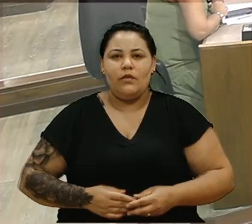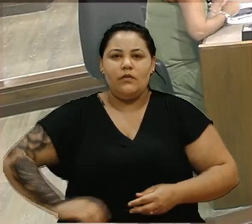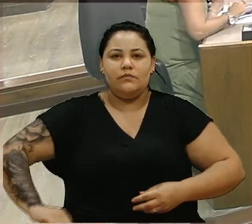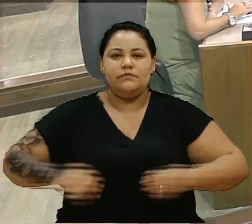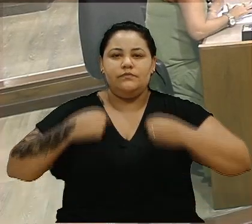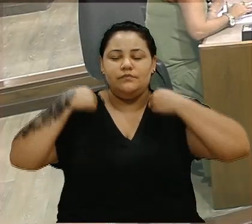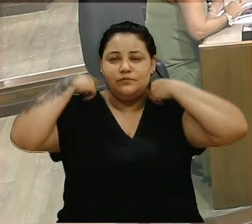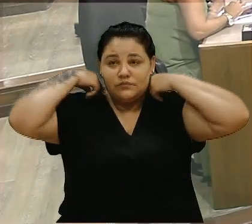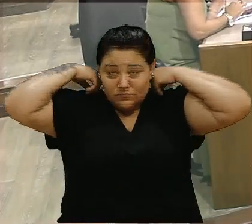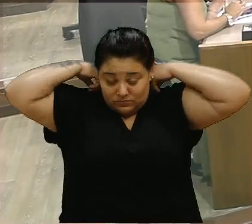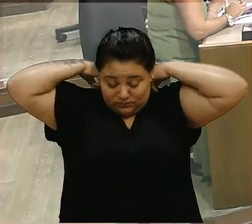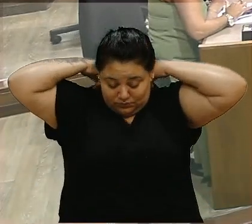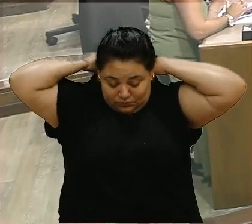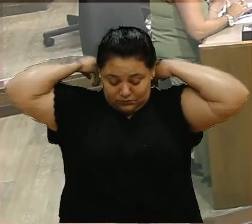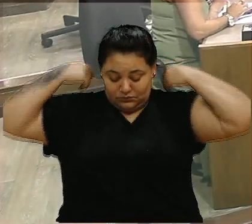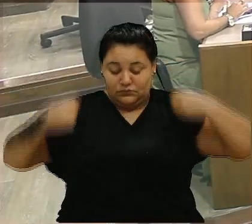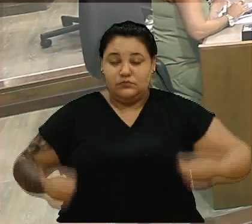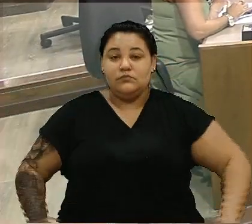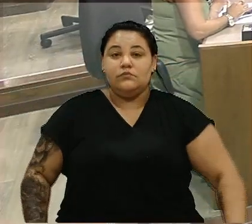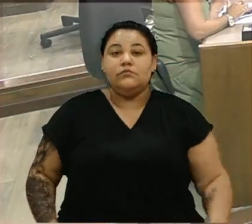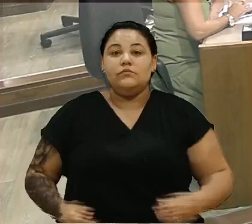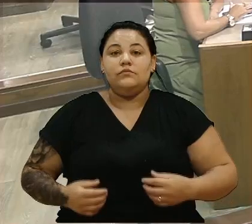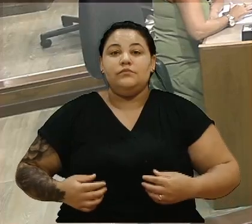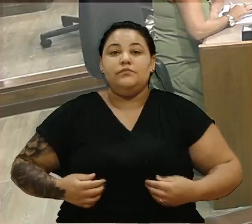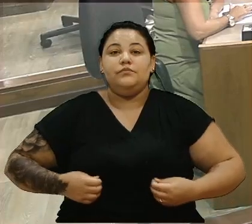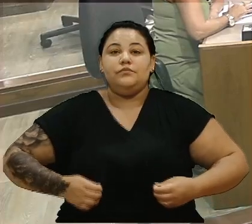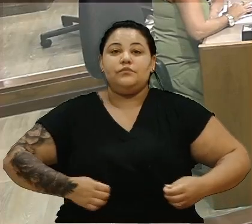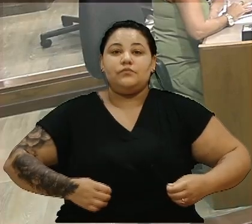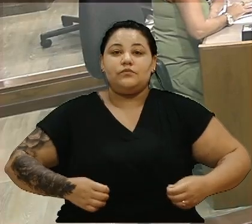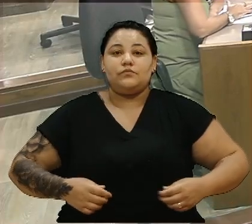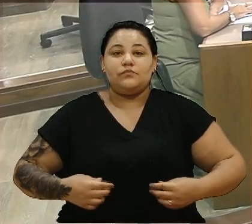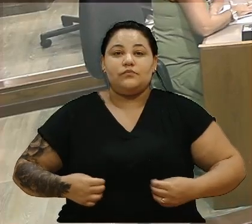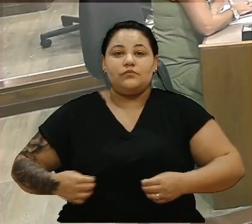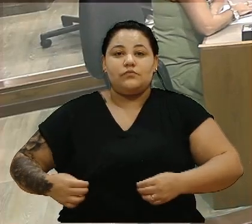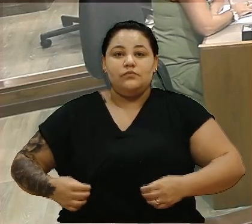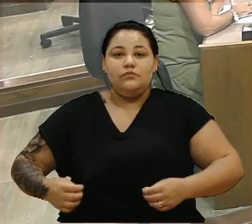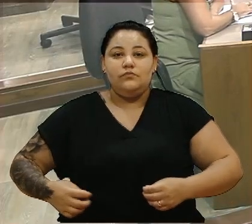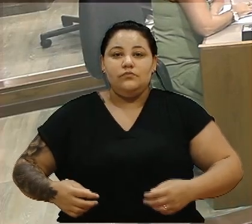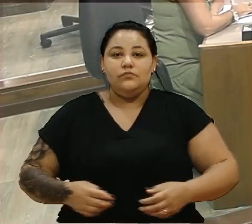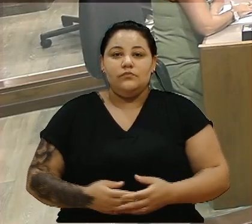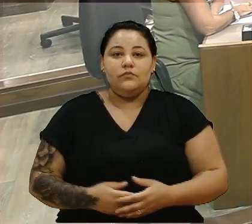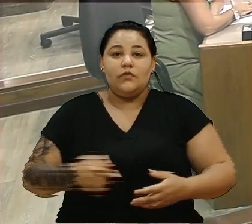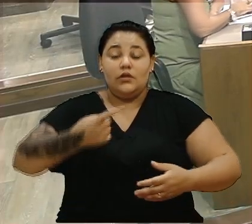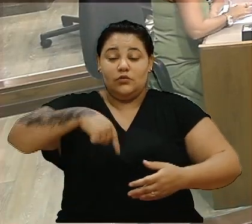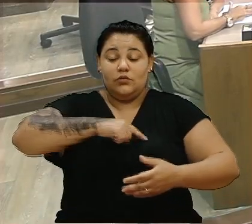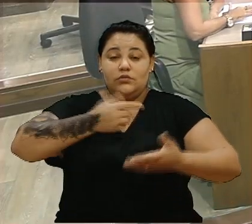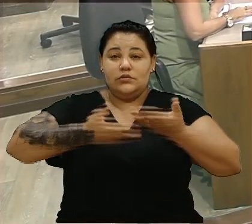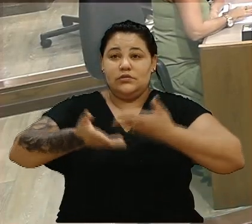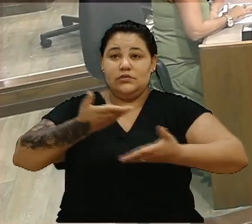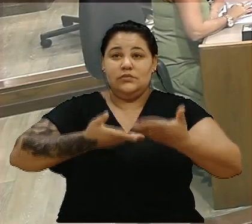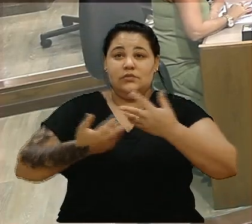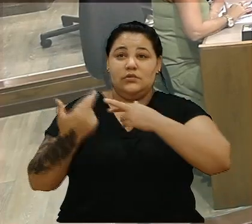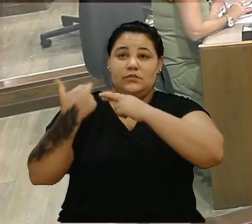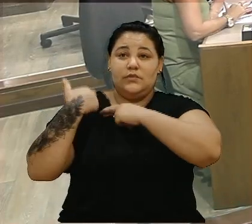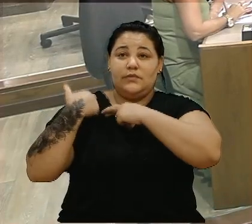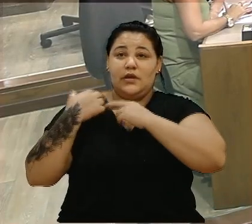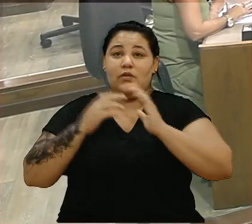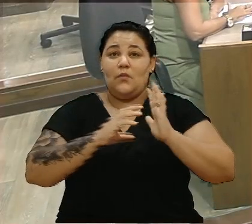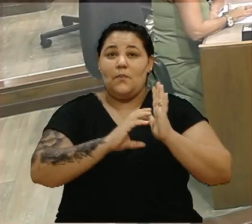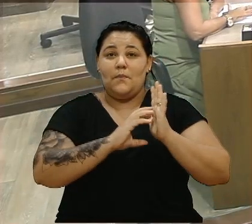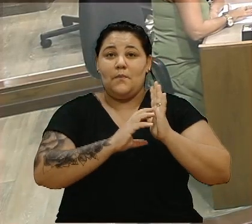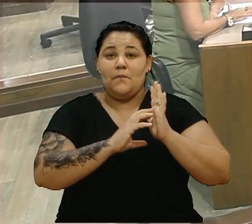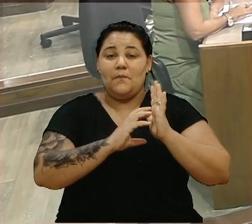declaração de voto, o vereador Cláudio Libardi. Muito obrigado, presidente. Quando nós tratamos da responsabilidade partidária, nós não